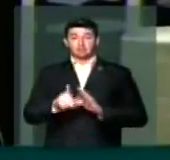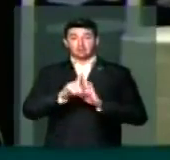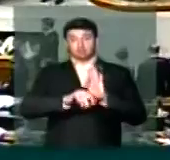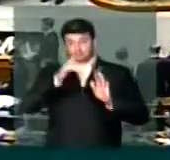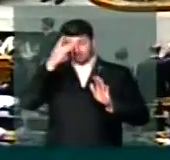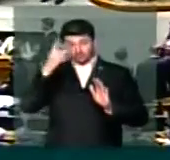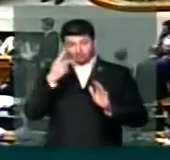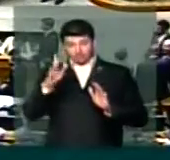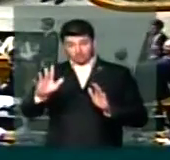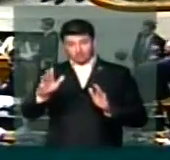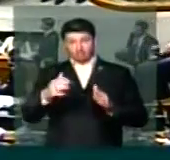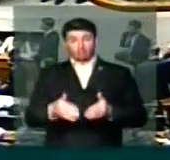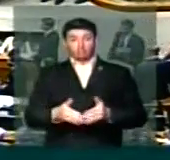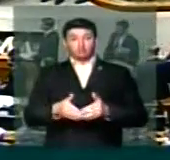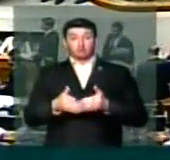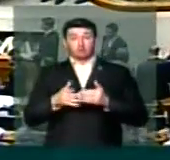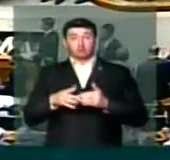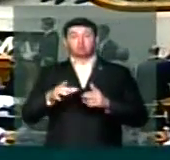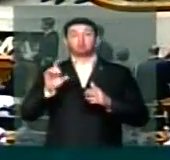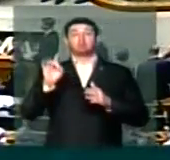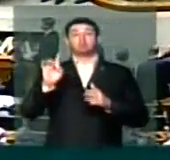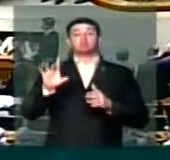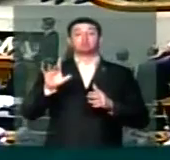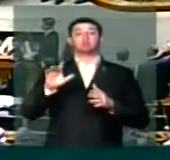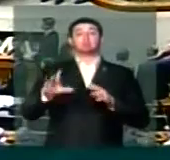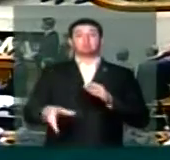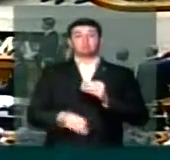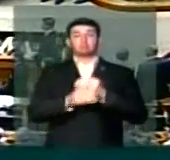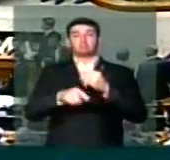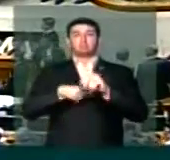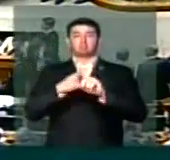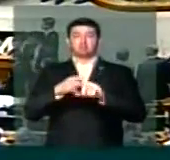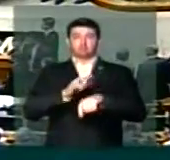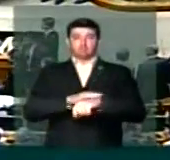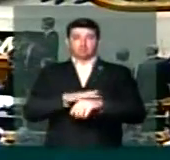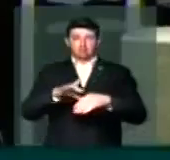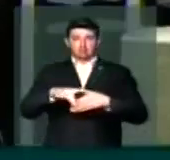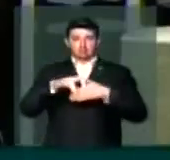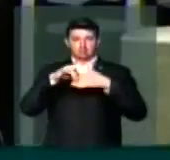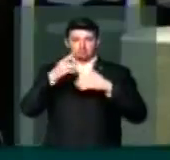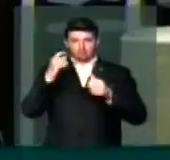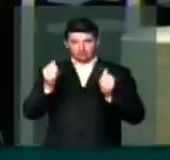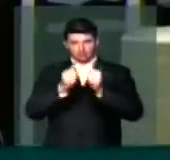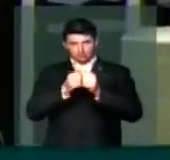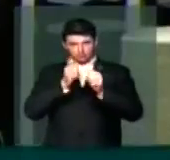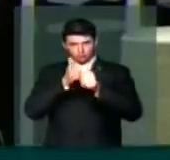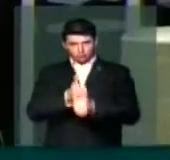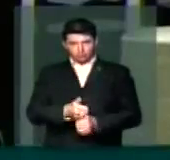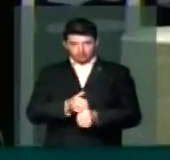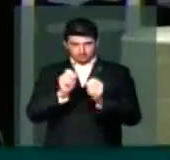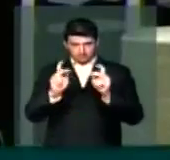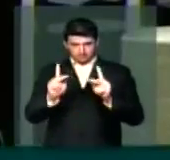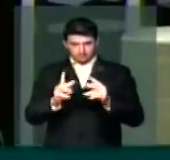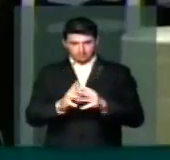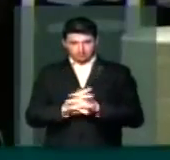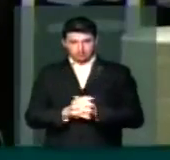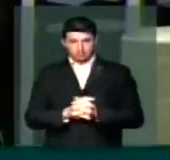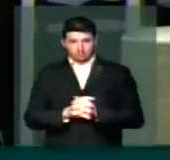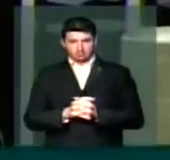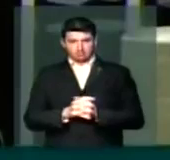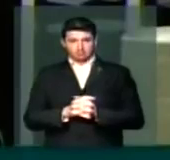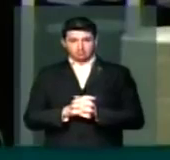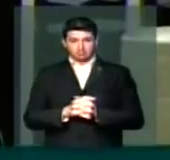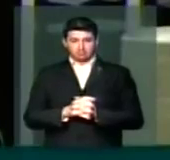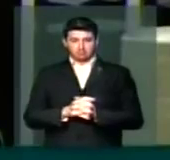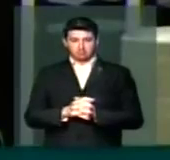de oradores e vou pedir para associar o meu tempo de líder para falar junto. Na lista